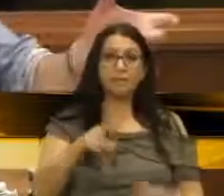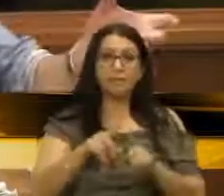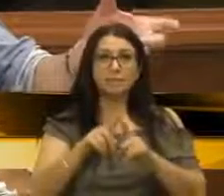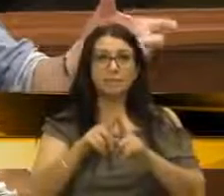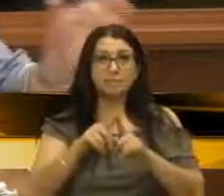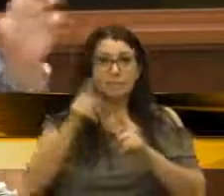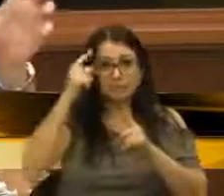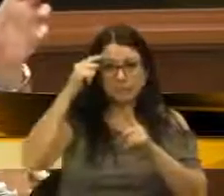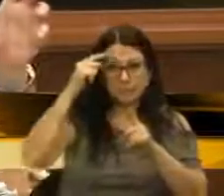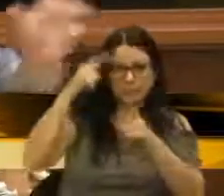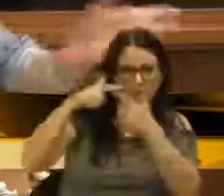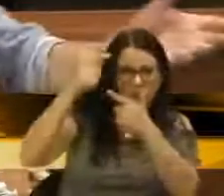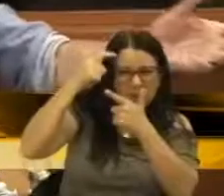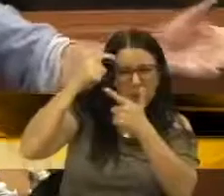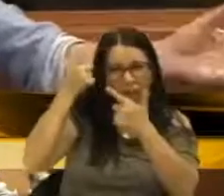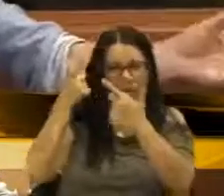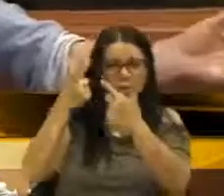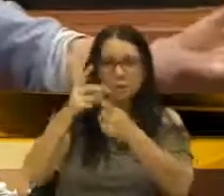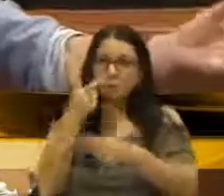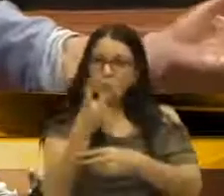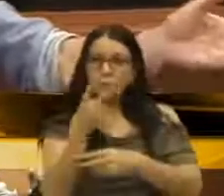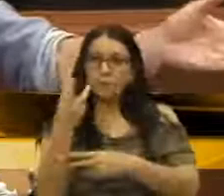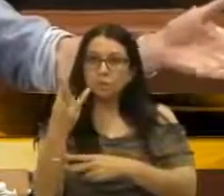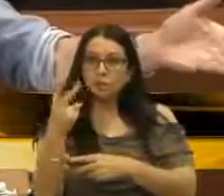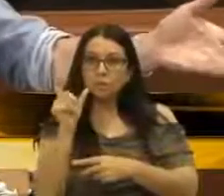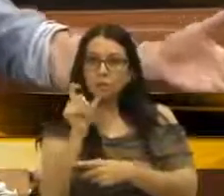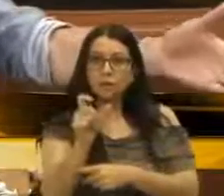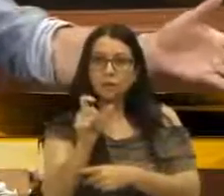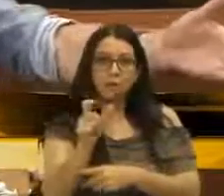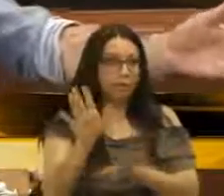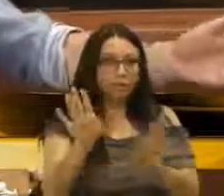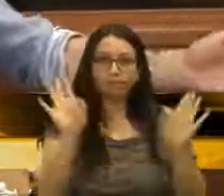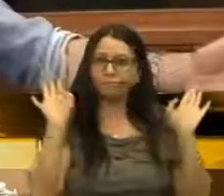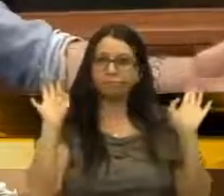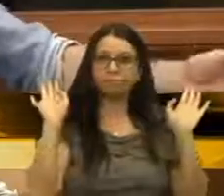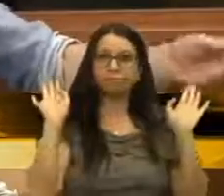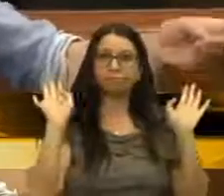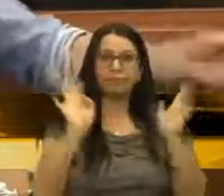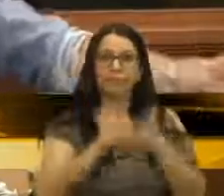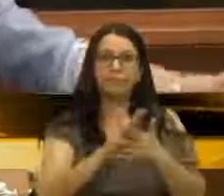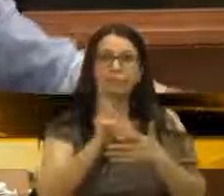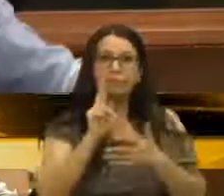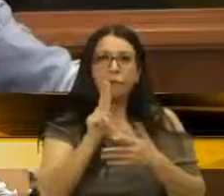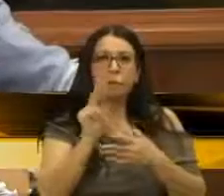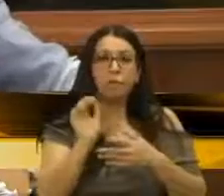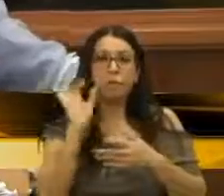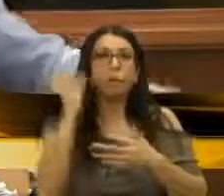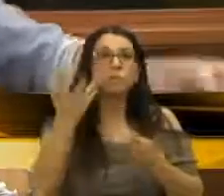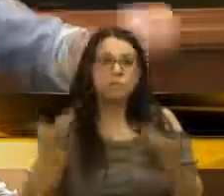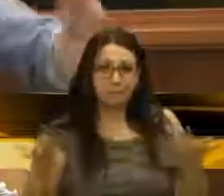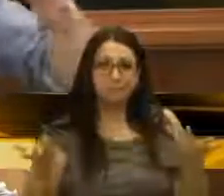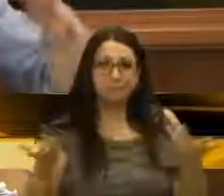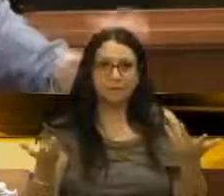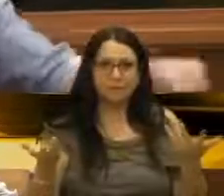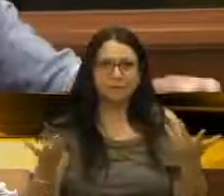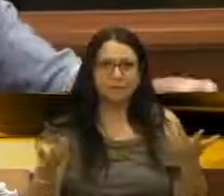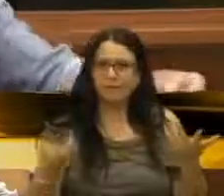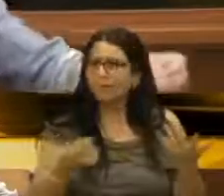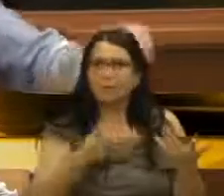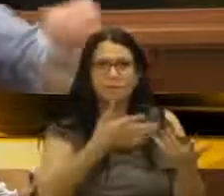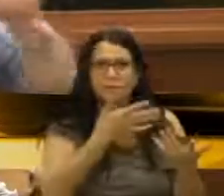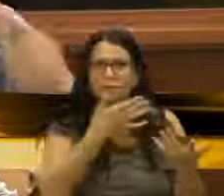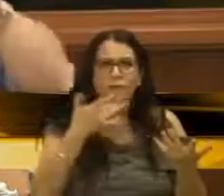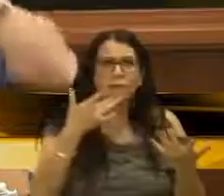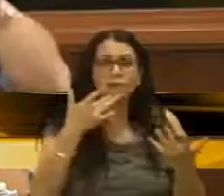tenta defender-se governo duas três palavras gente coloca no lugar dele e ele vê que ele viu que está acontecendo é tão fácil